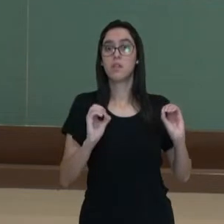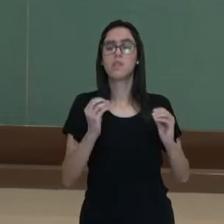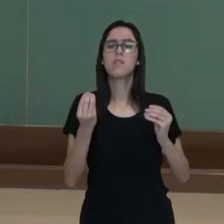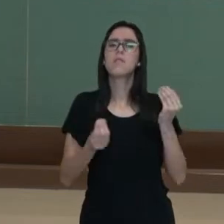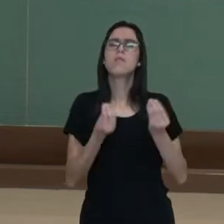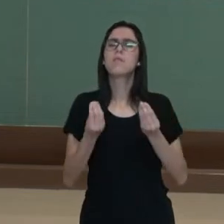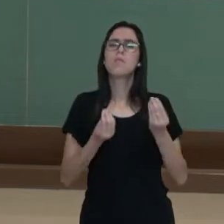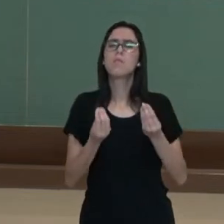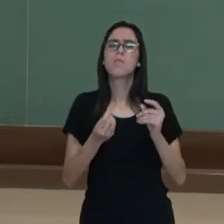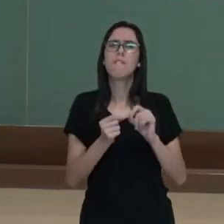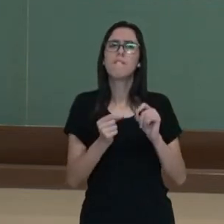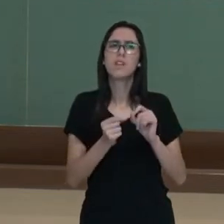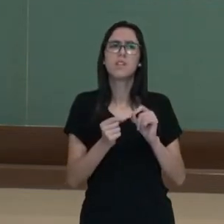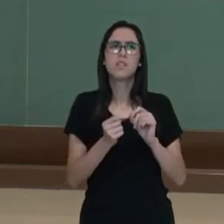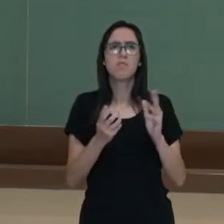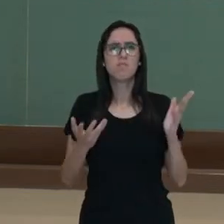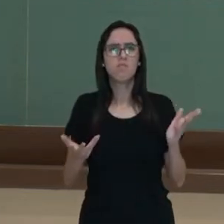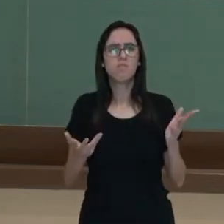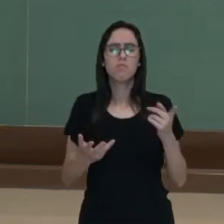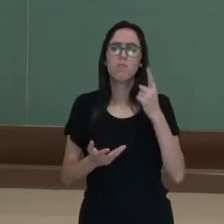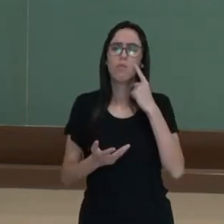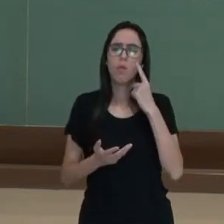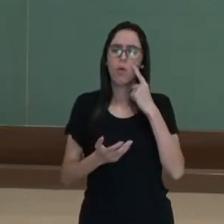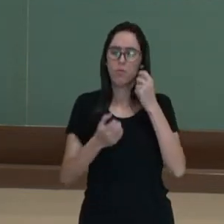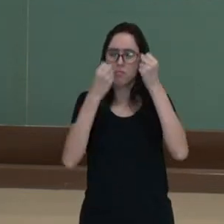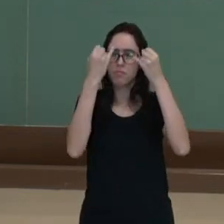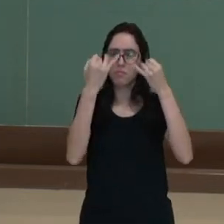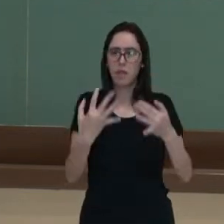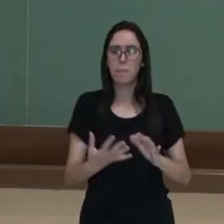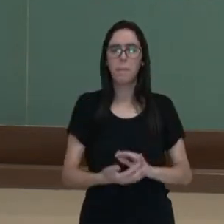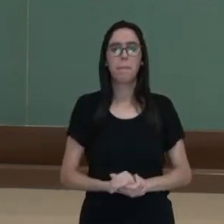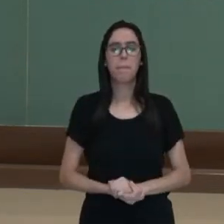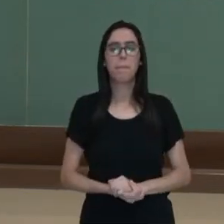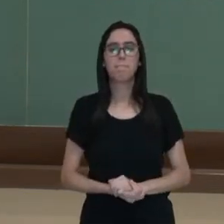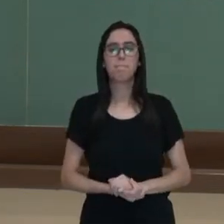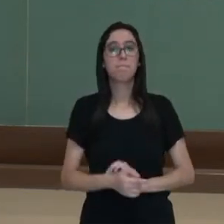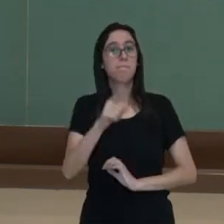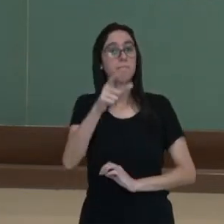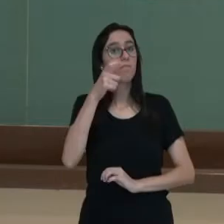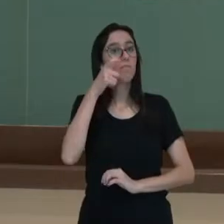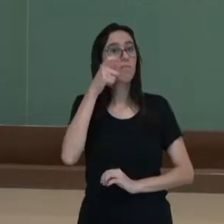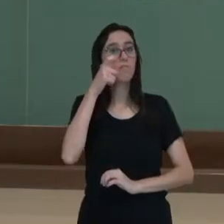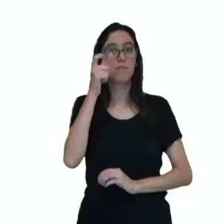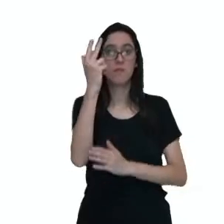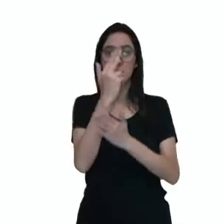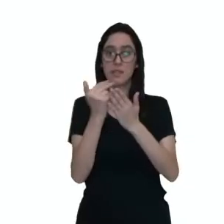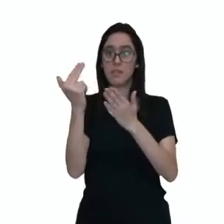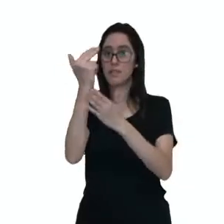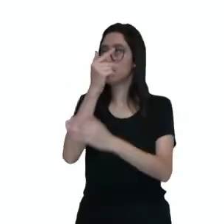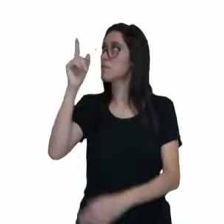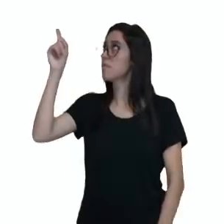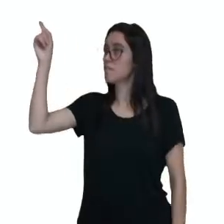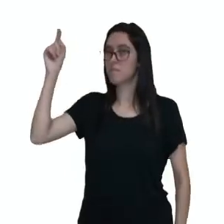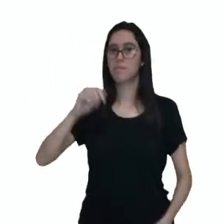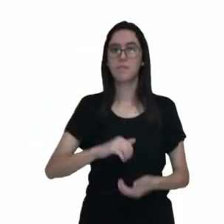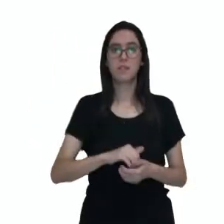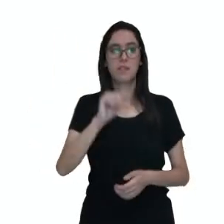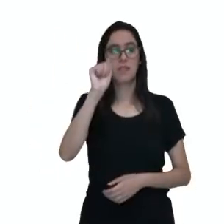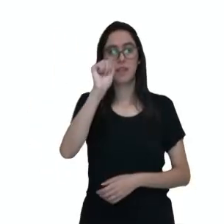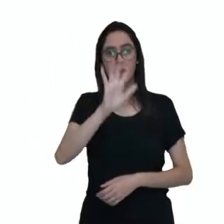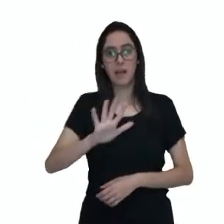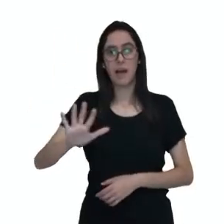gente? Então vamos estudar um pouquinho aqui. Então observe esse desenho aí, ó. A área do